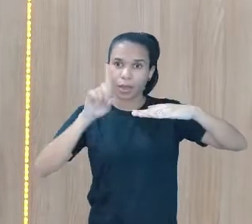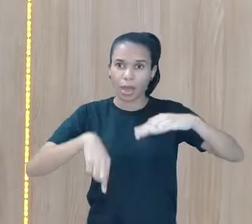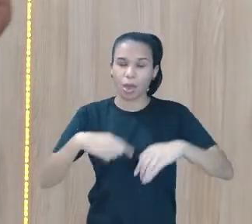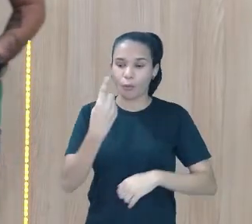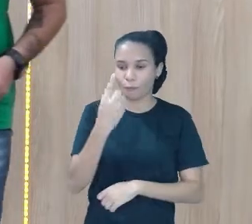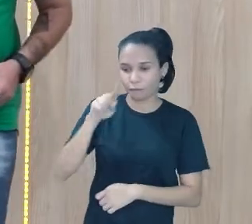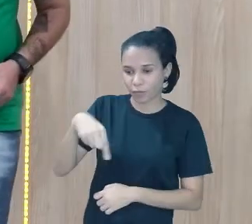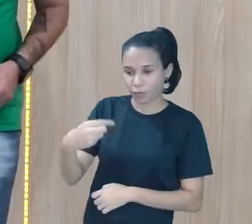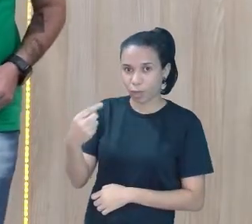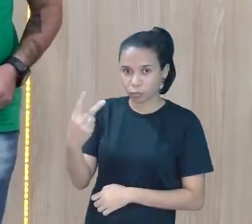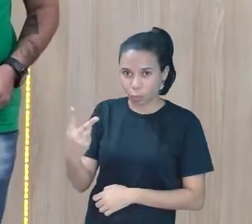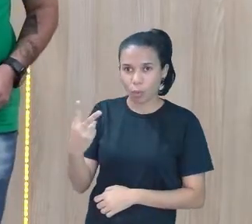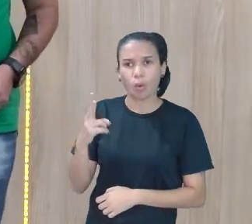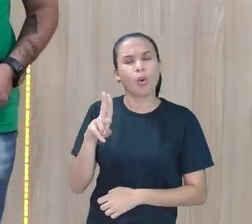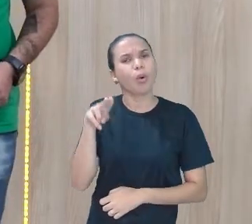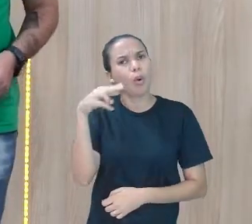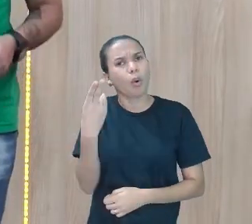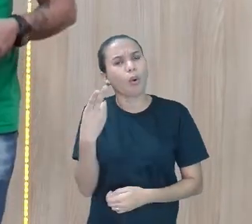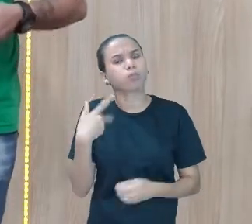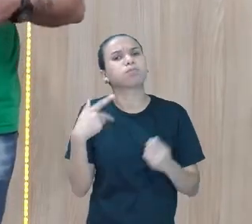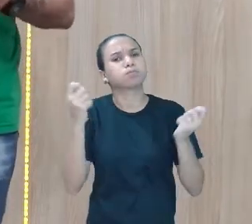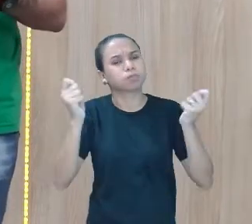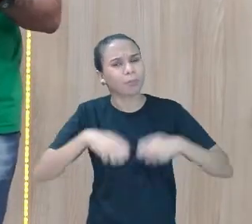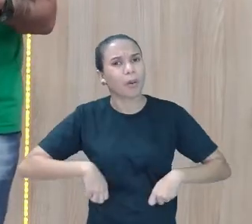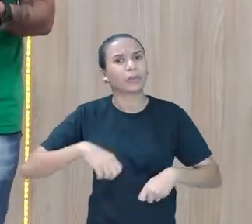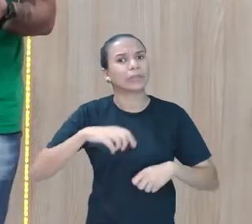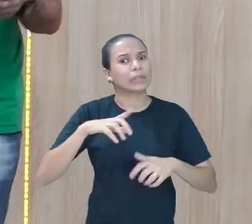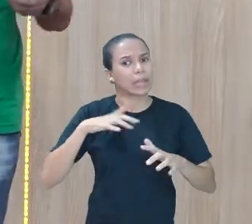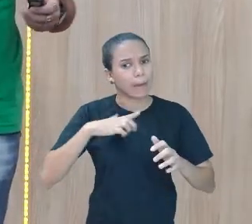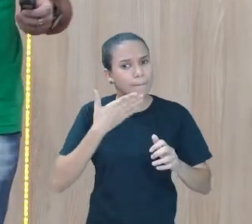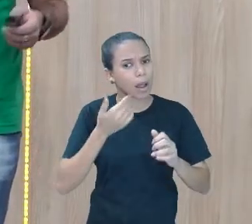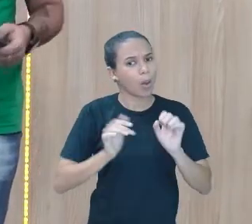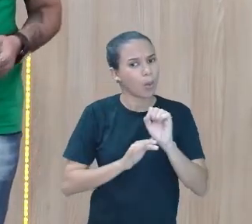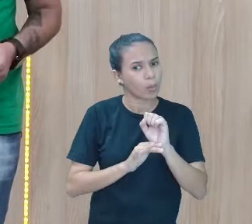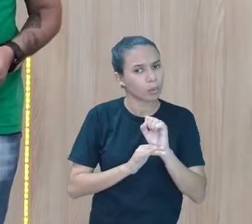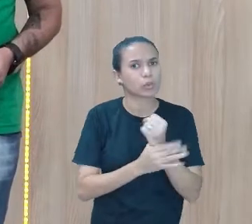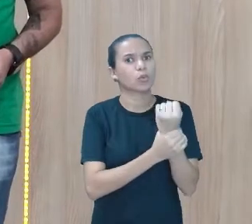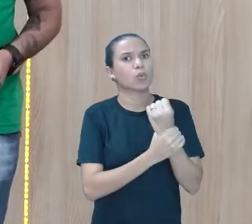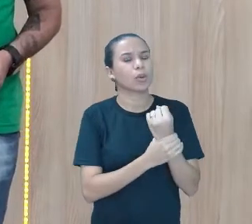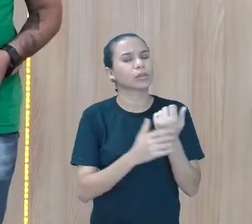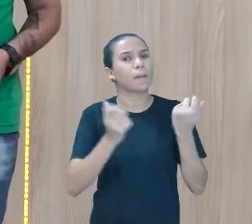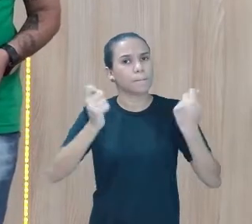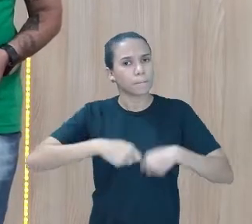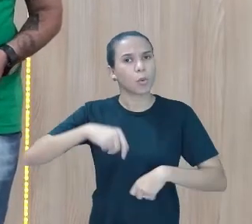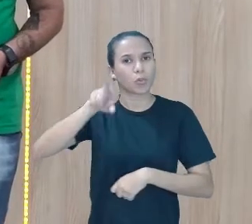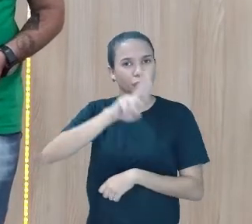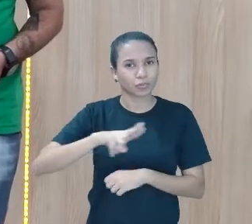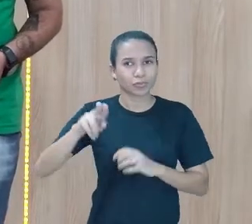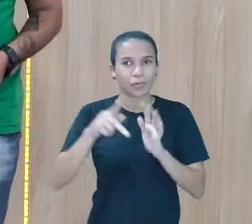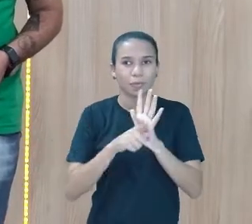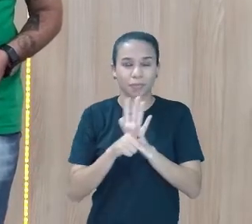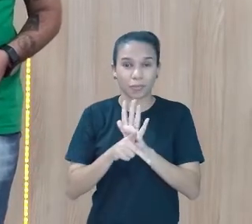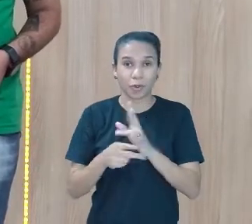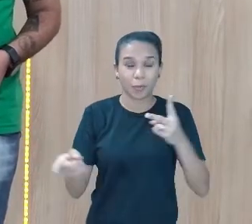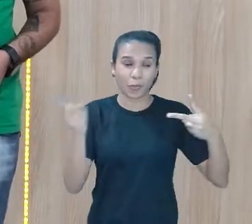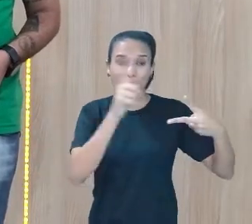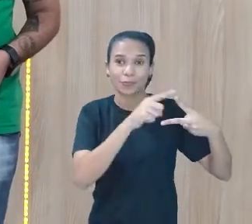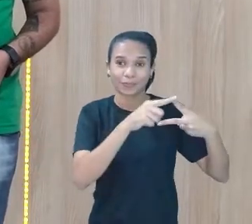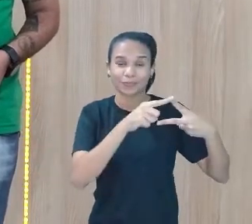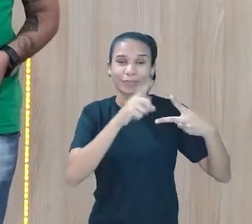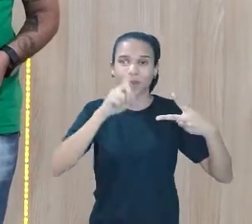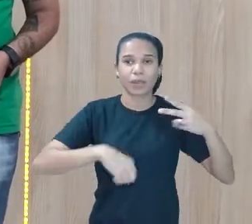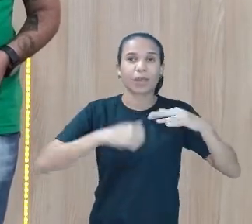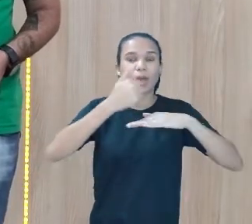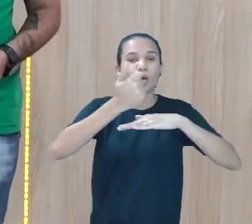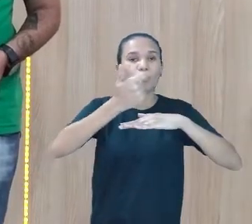ser 1,2, ou simplesmente, se você quiser ter mais segurança nesse início, você usa a técnica 1, ou seja, dividir o